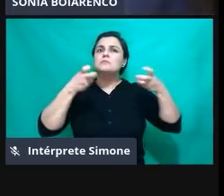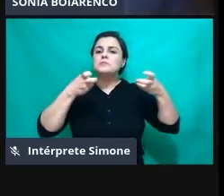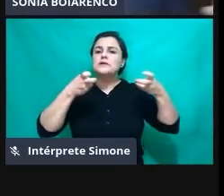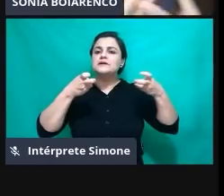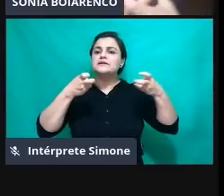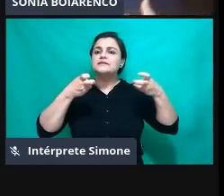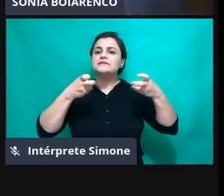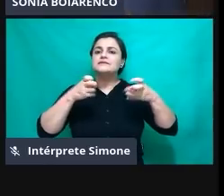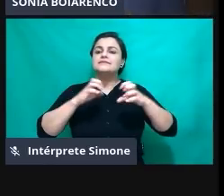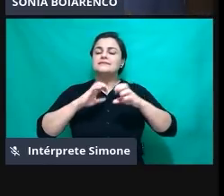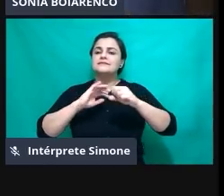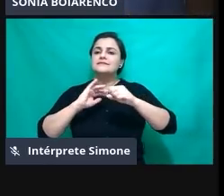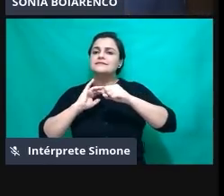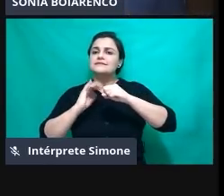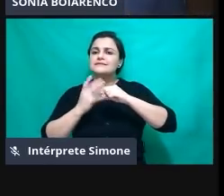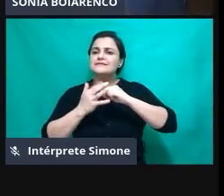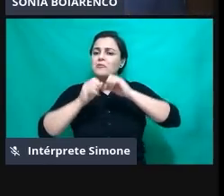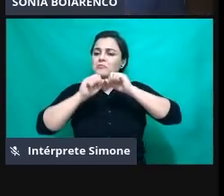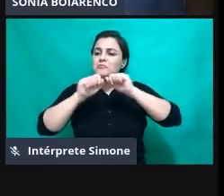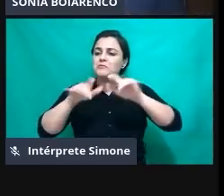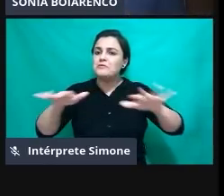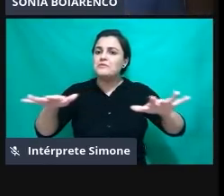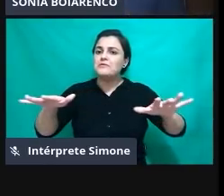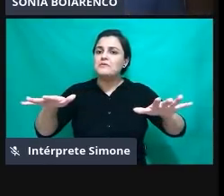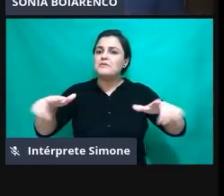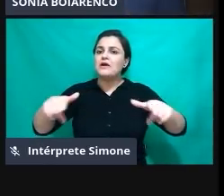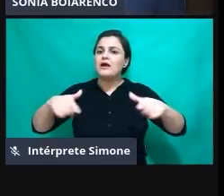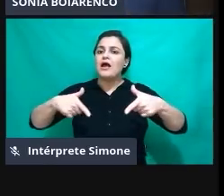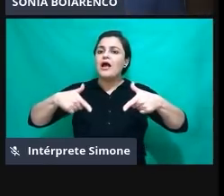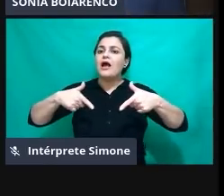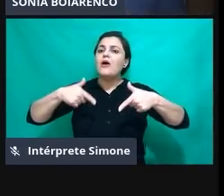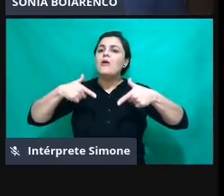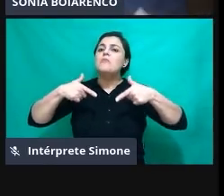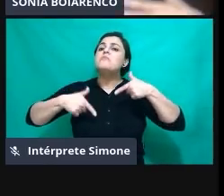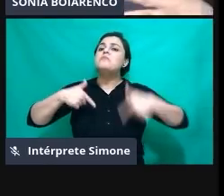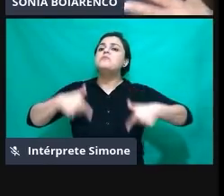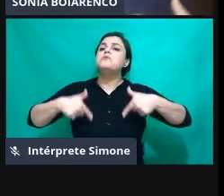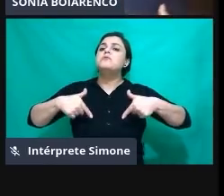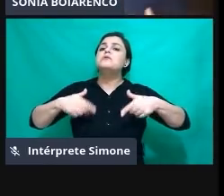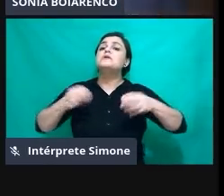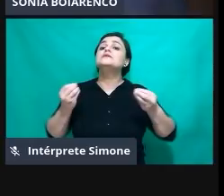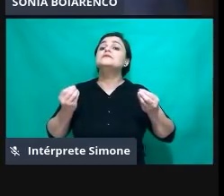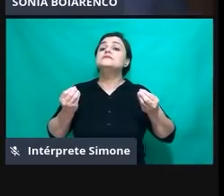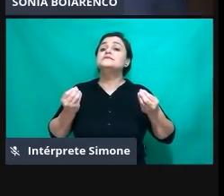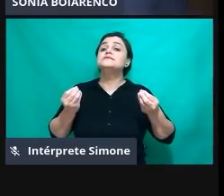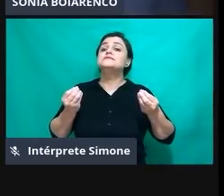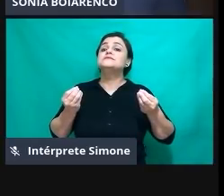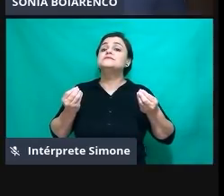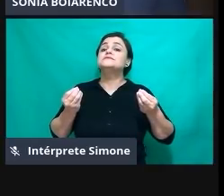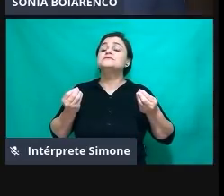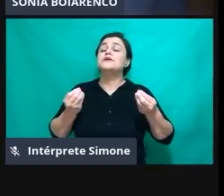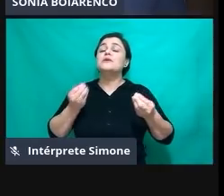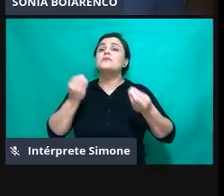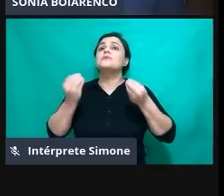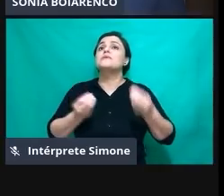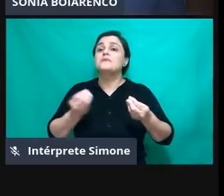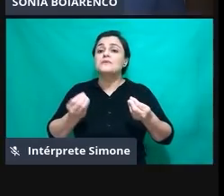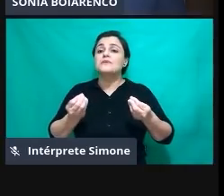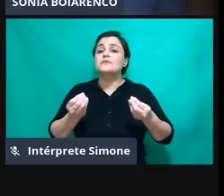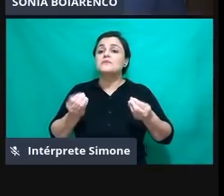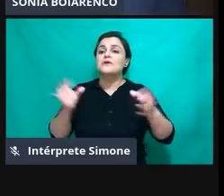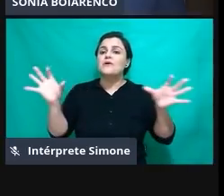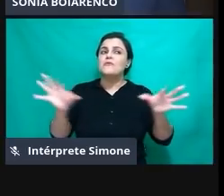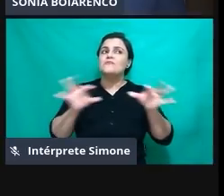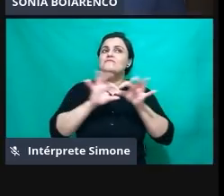a política está sendo envolvida nesse momento, né? Então, isso são princípios do